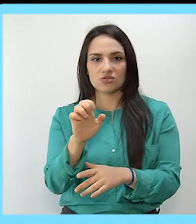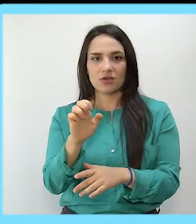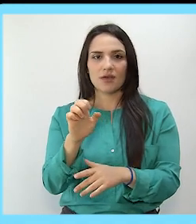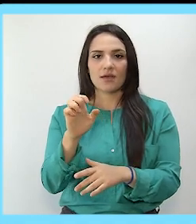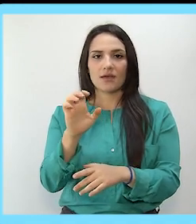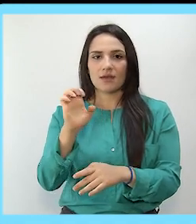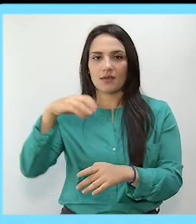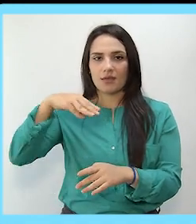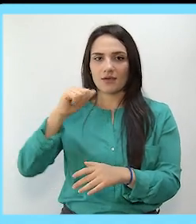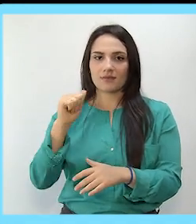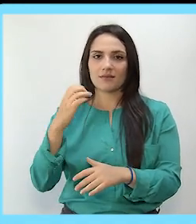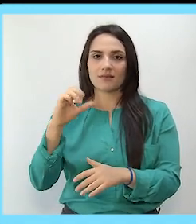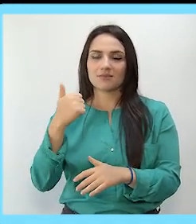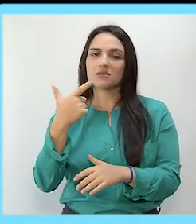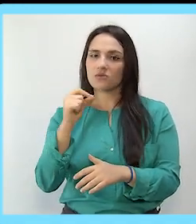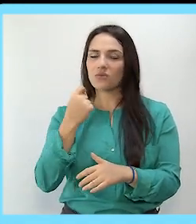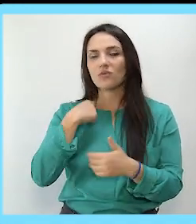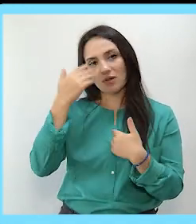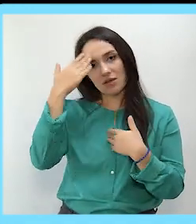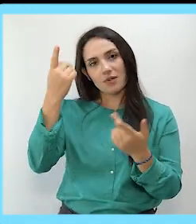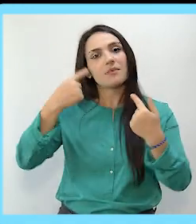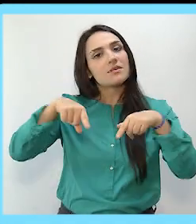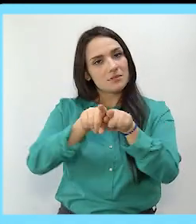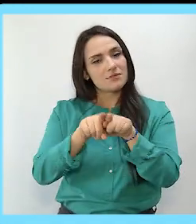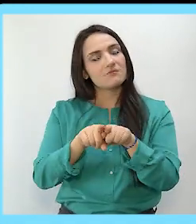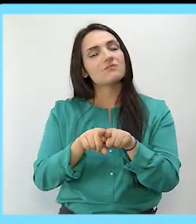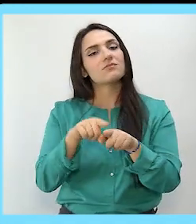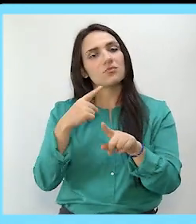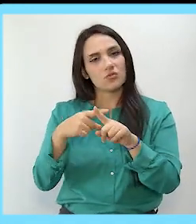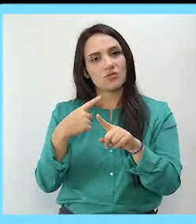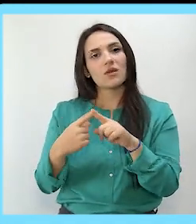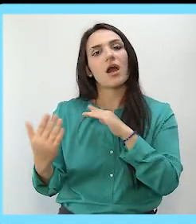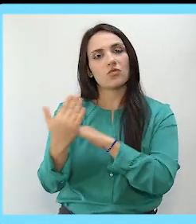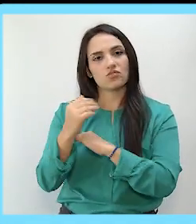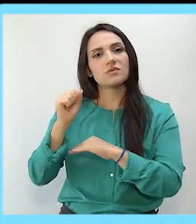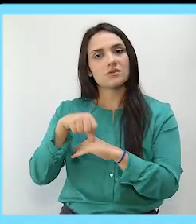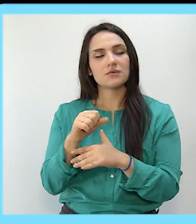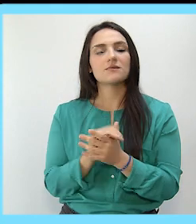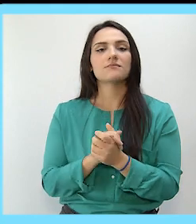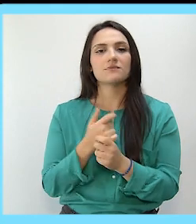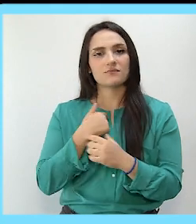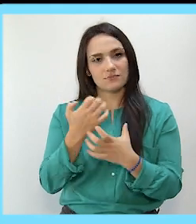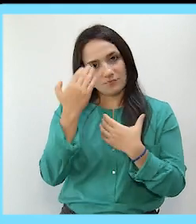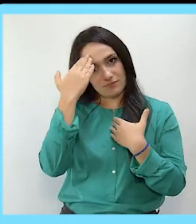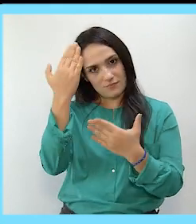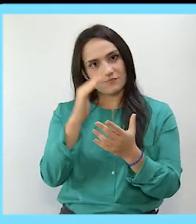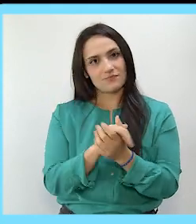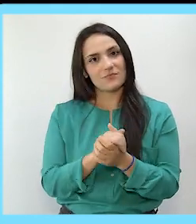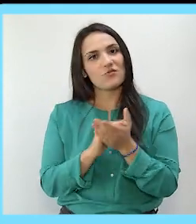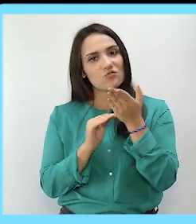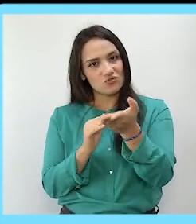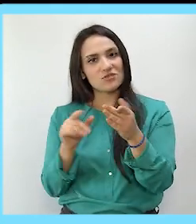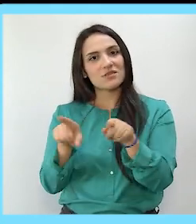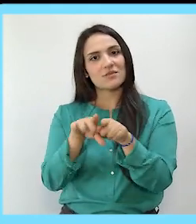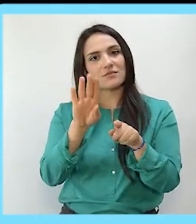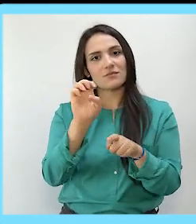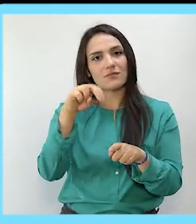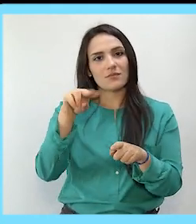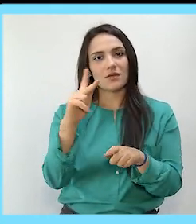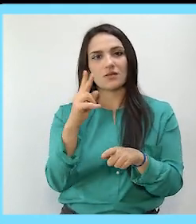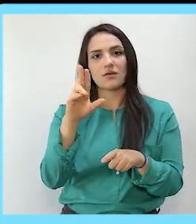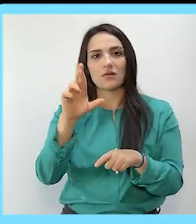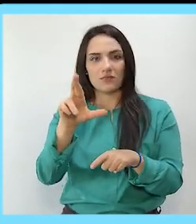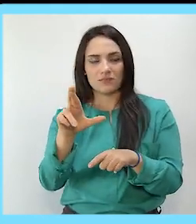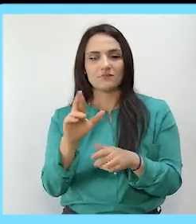o agradecimento, né? A gratidão por aqueles que são nossos parceiros é um fator muito importante. Então, assim, eu quero agradecer aqui em seu nome toda a